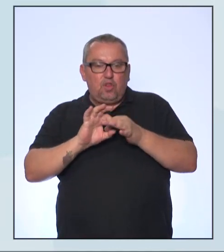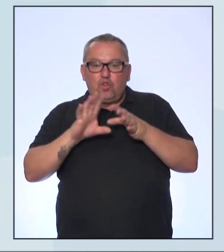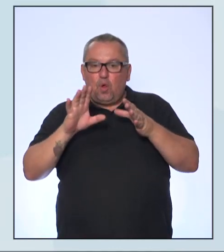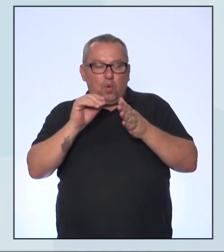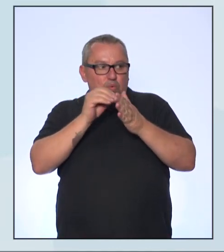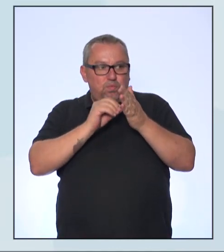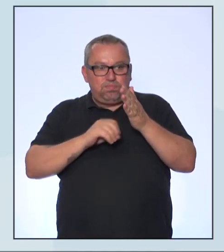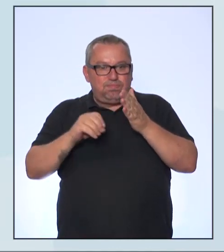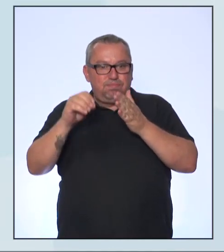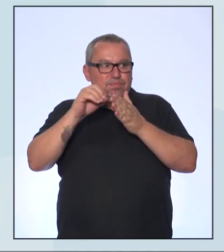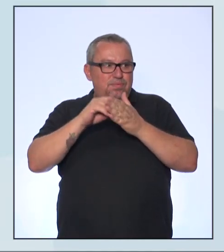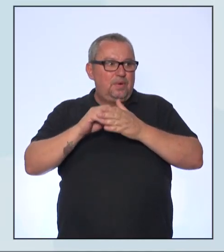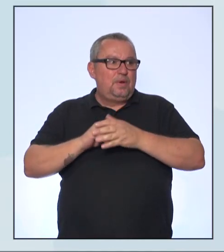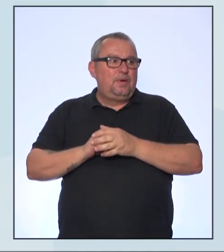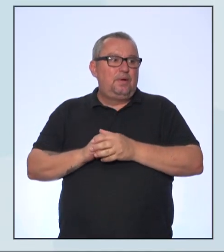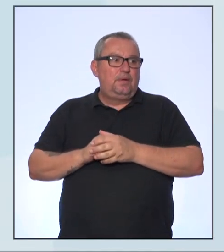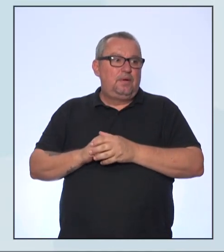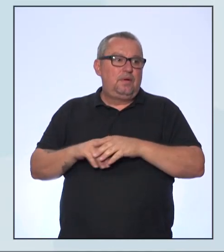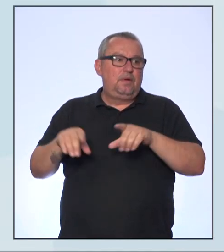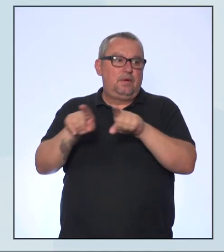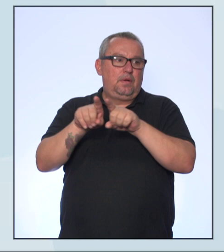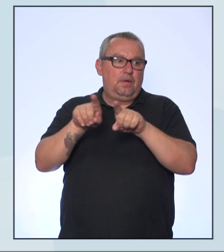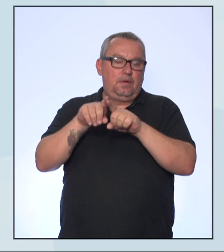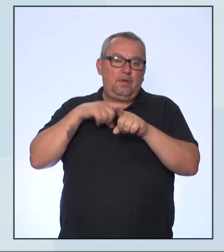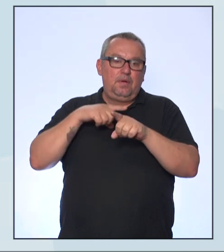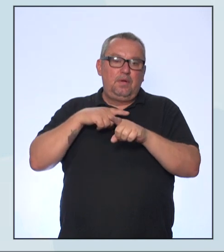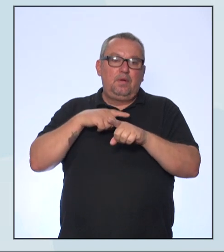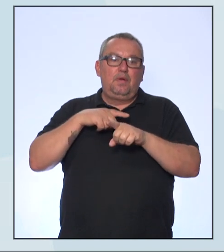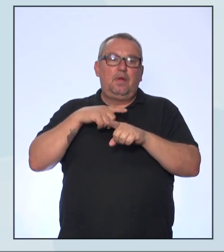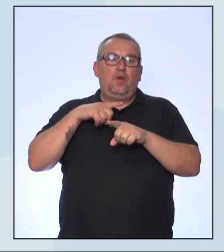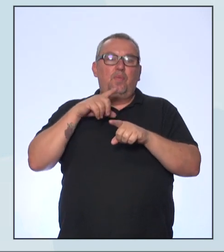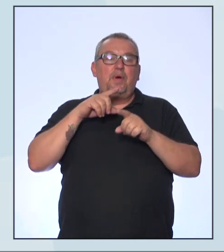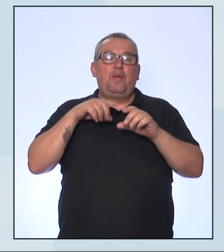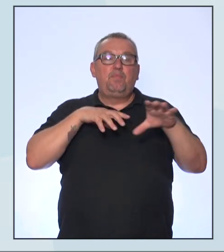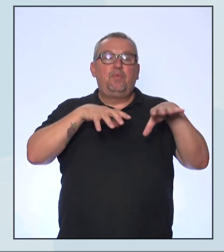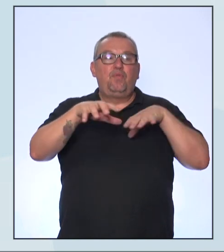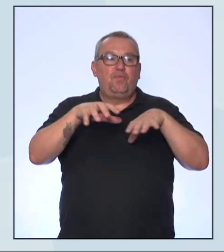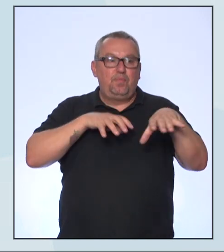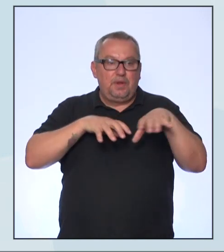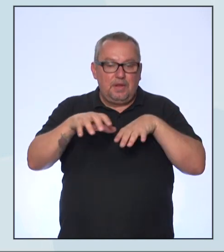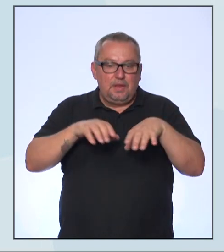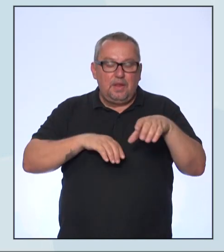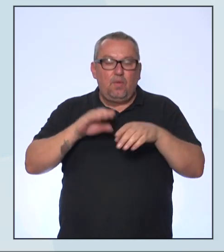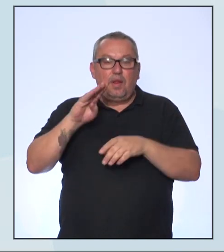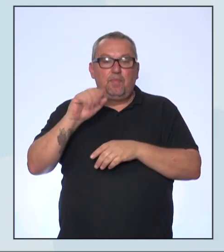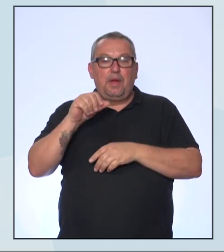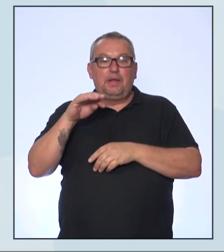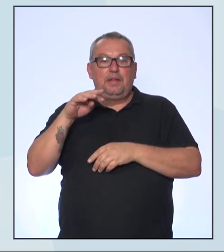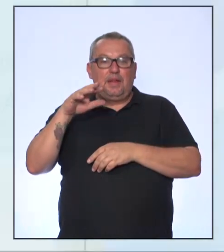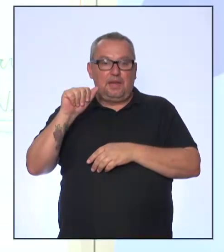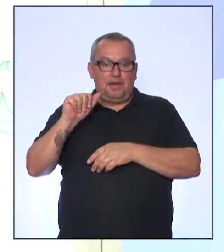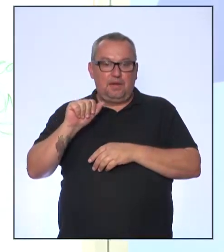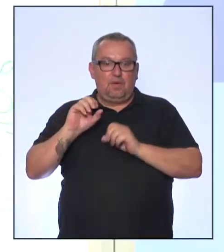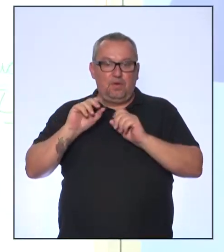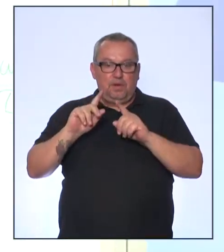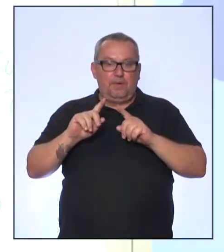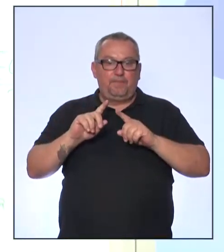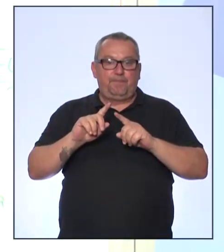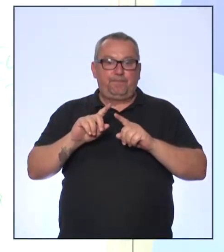disperso no citoplasma, tá? E aí aquele flagelo para a movimentação da bactéria. Tá ok?